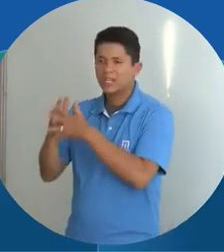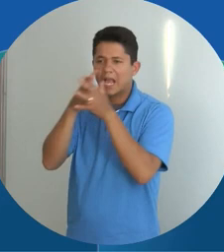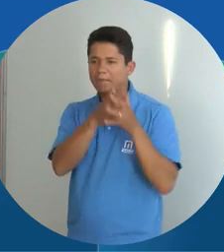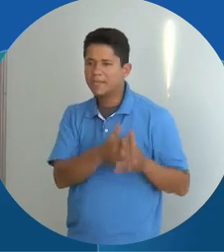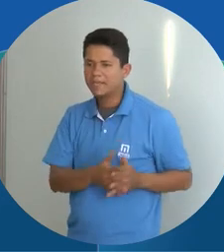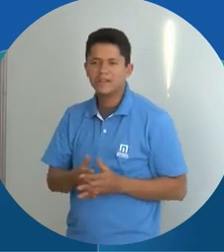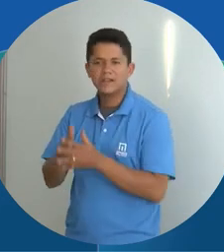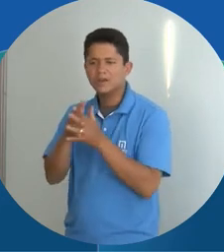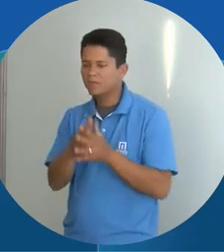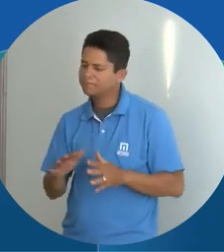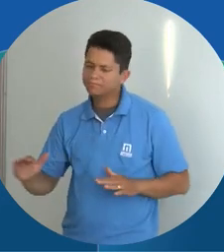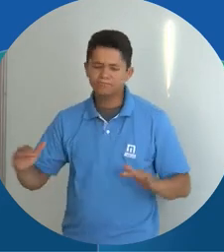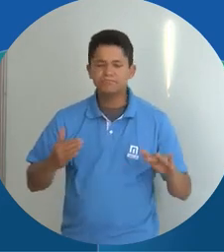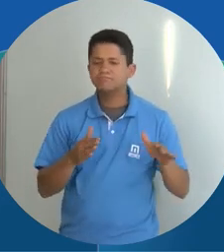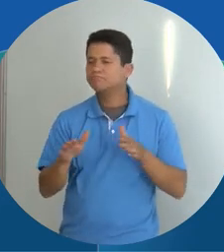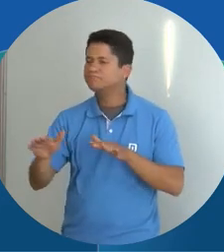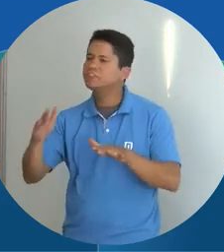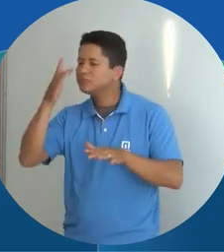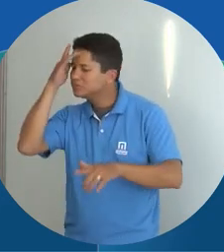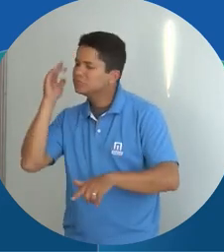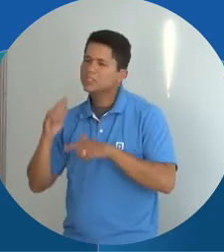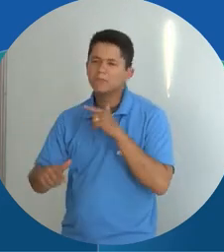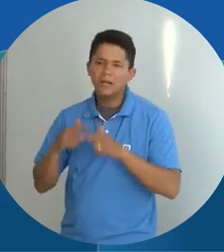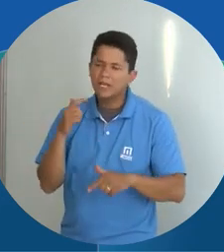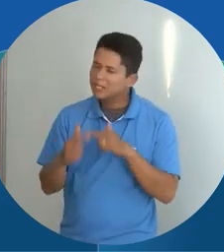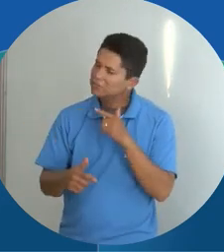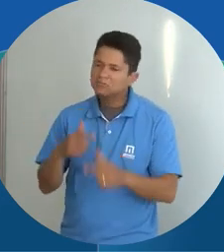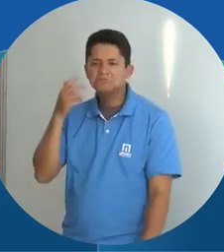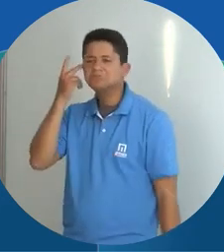gente trabalhando, fica um